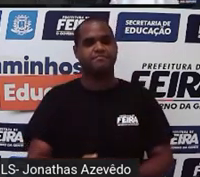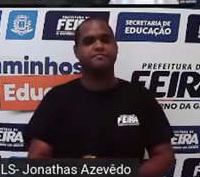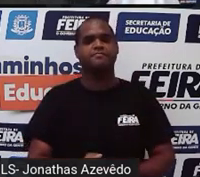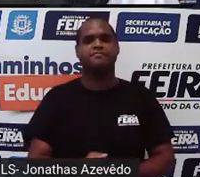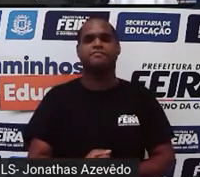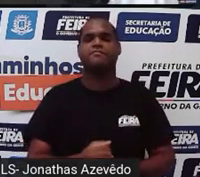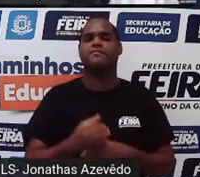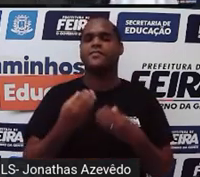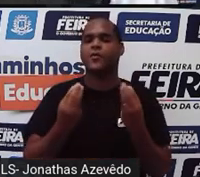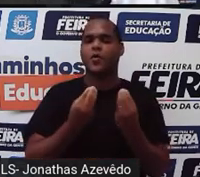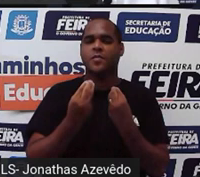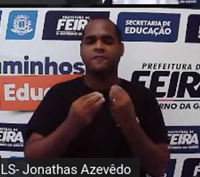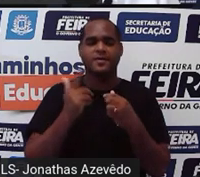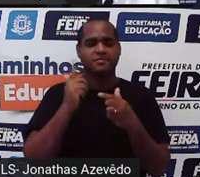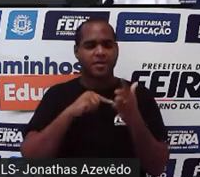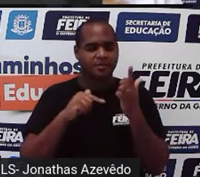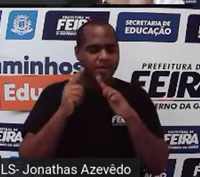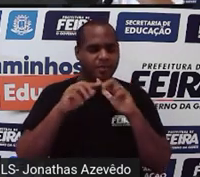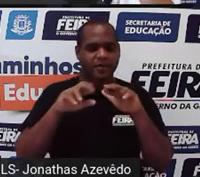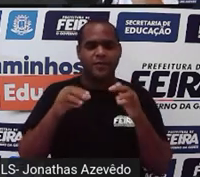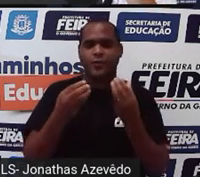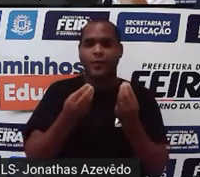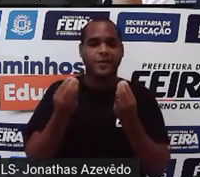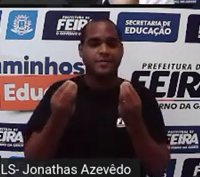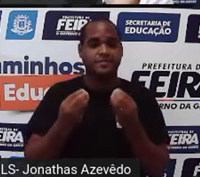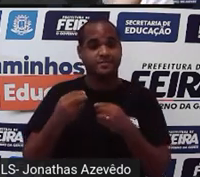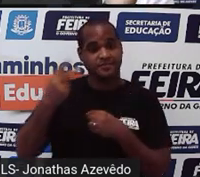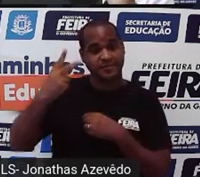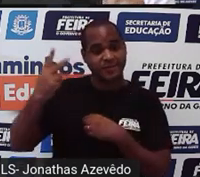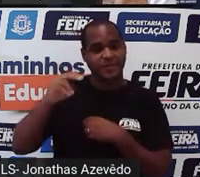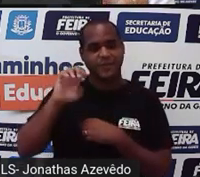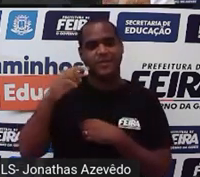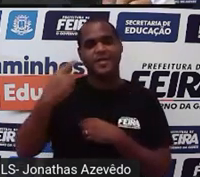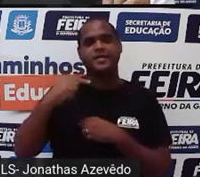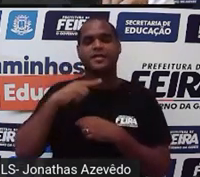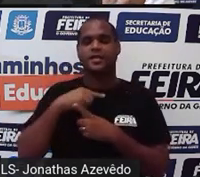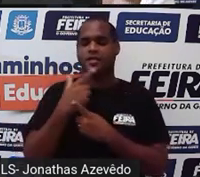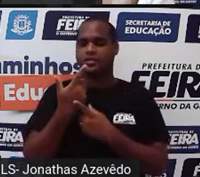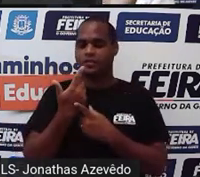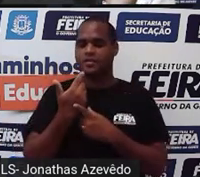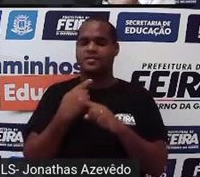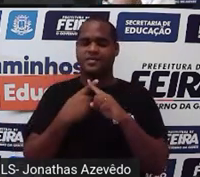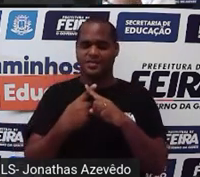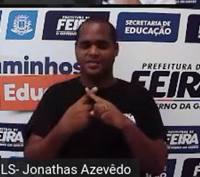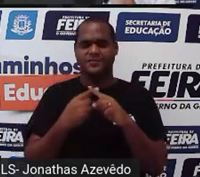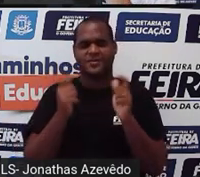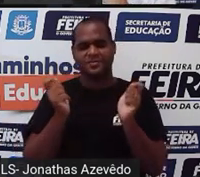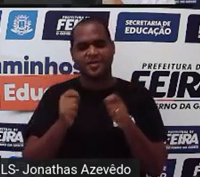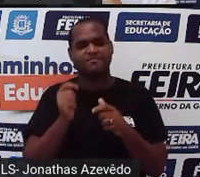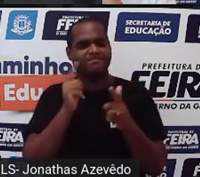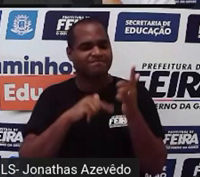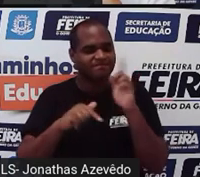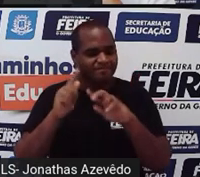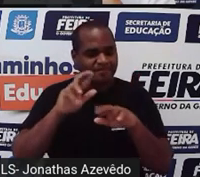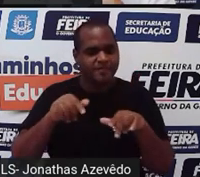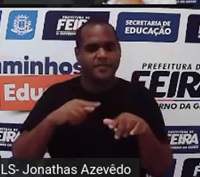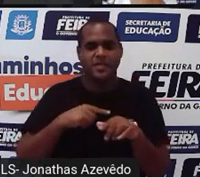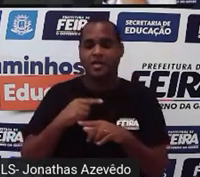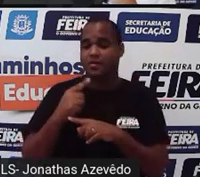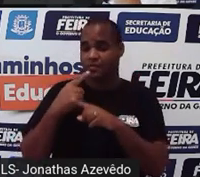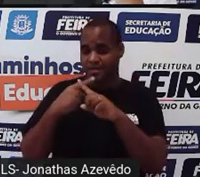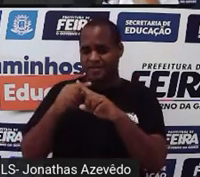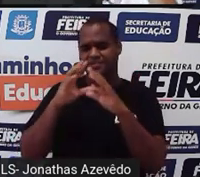e de que maneira posso fazer isso que eu sou por exemplo na segunda equação tem 12 x eu só vou conseguir fazer esse x